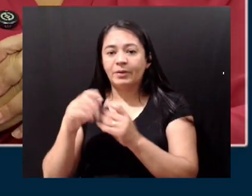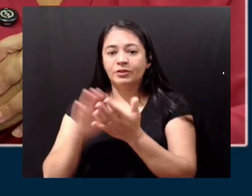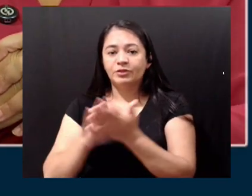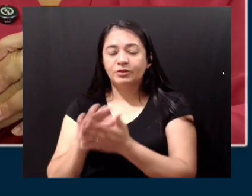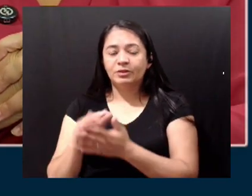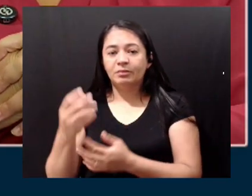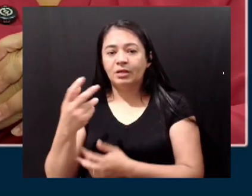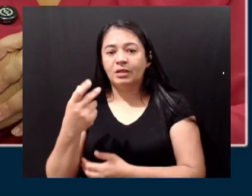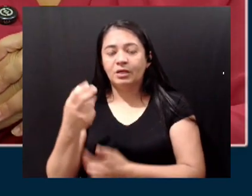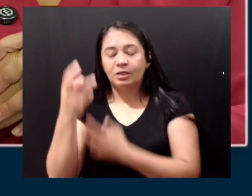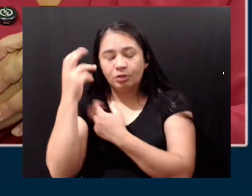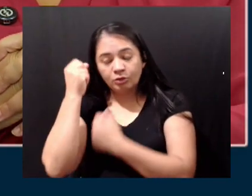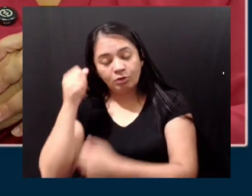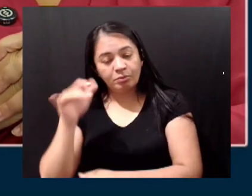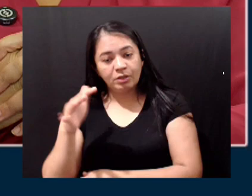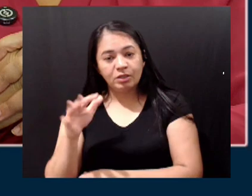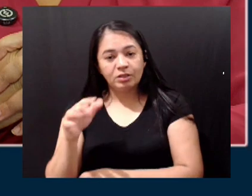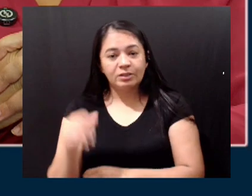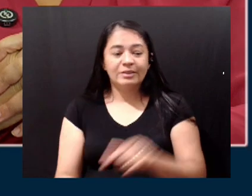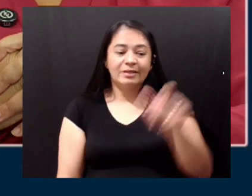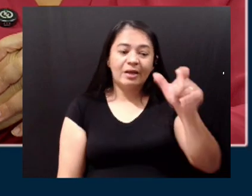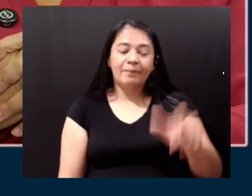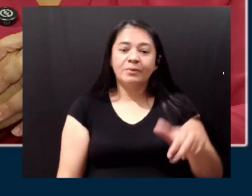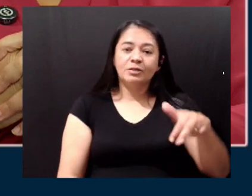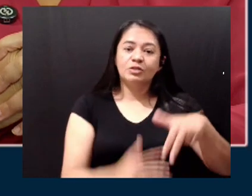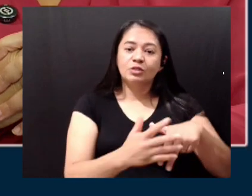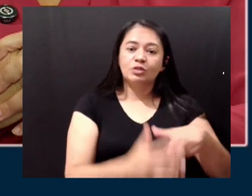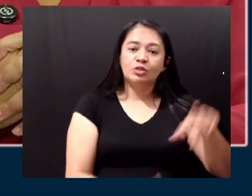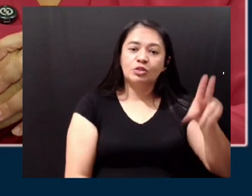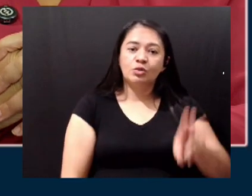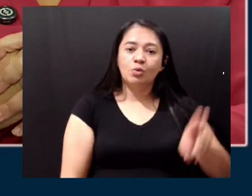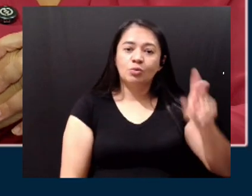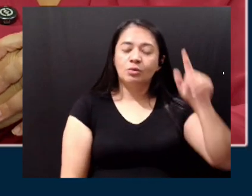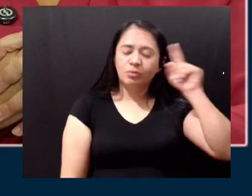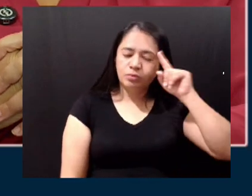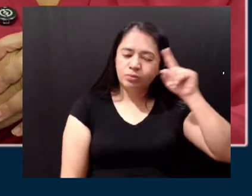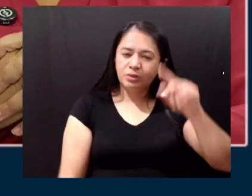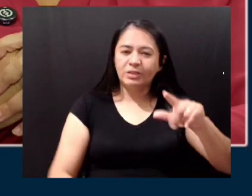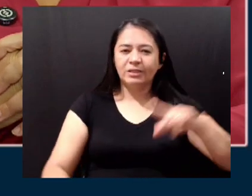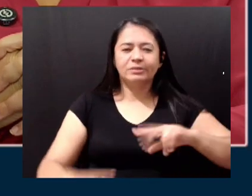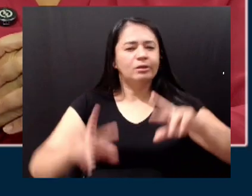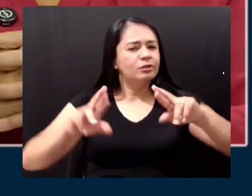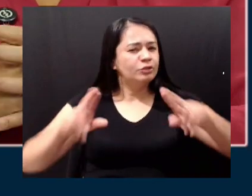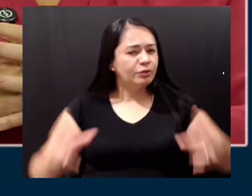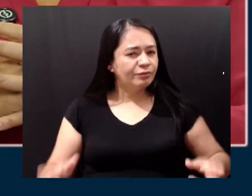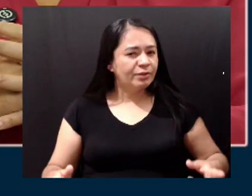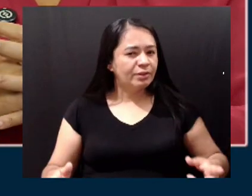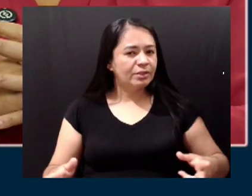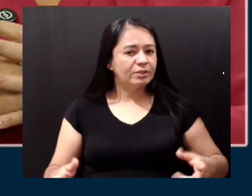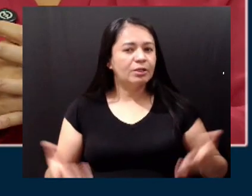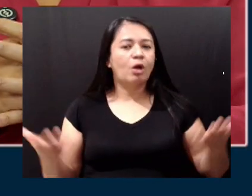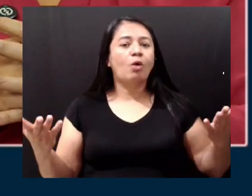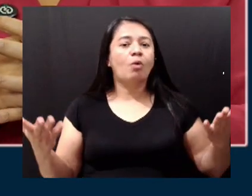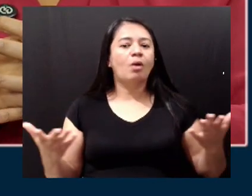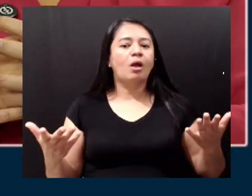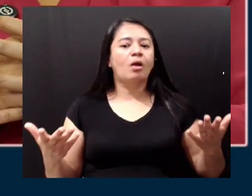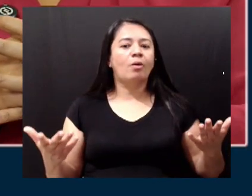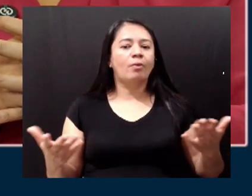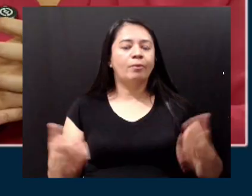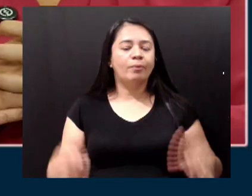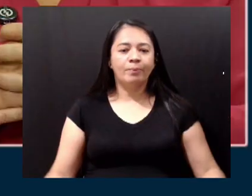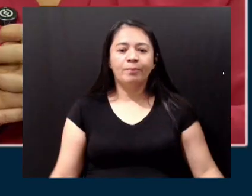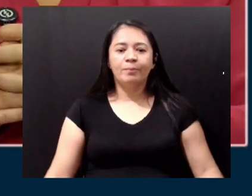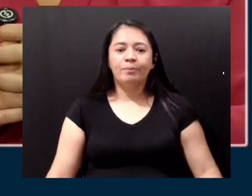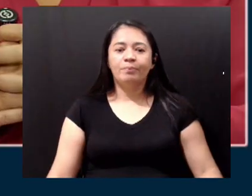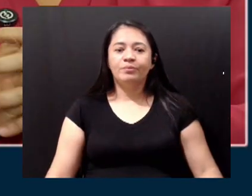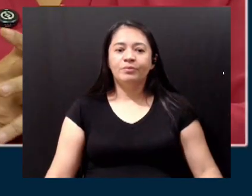quando e quem faz disso uma rotina? Quais os sinais de alerta, doutora? E aí?